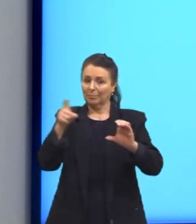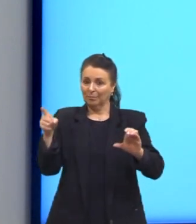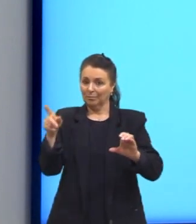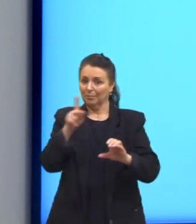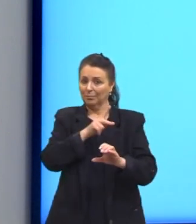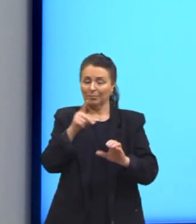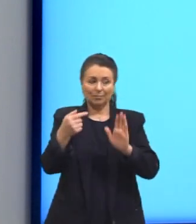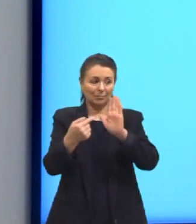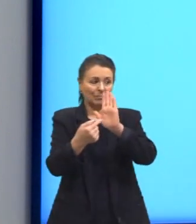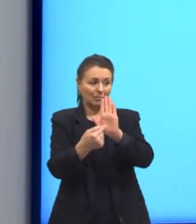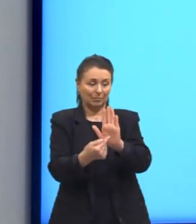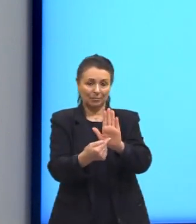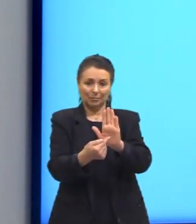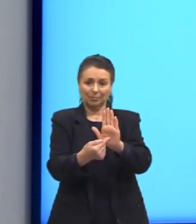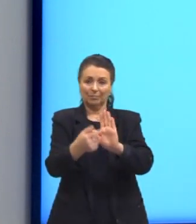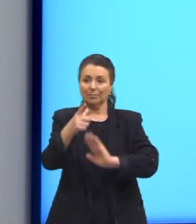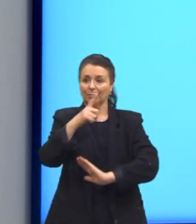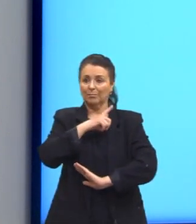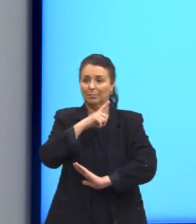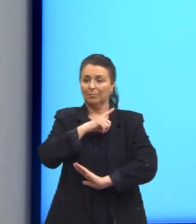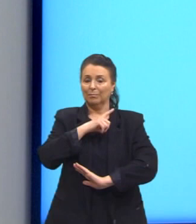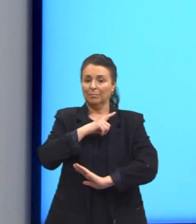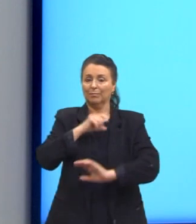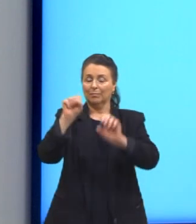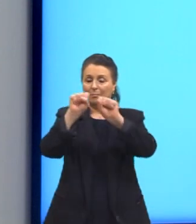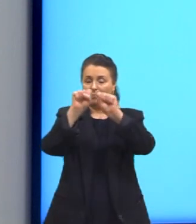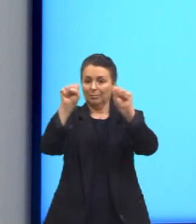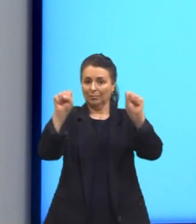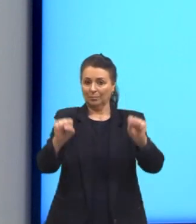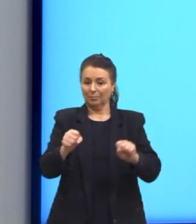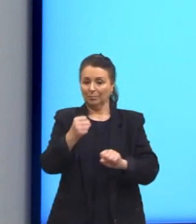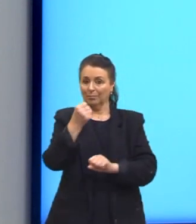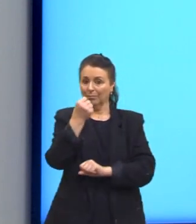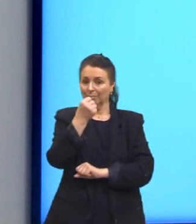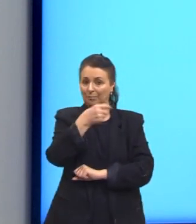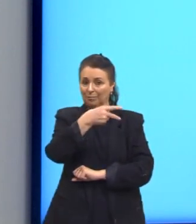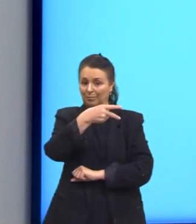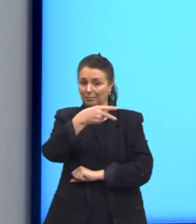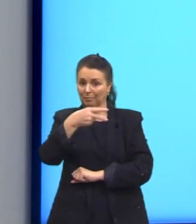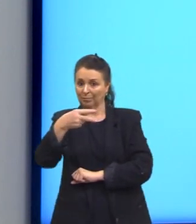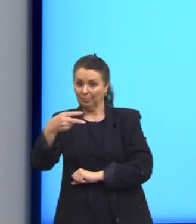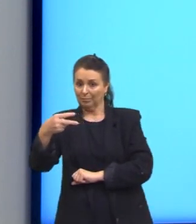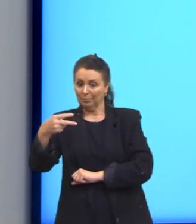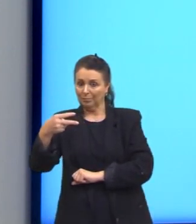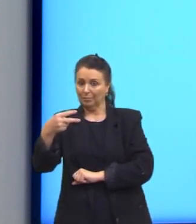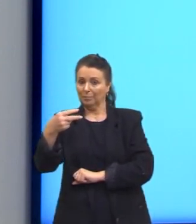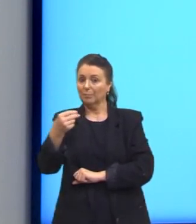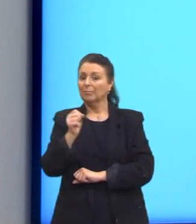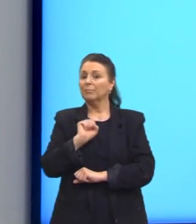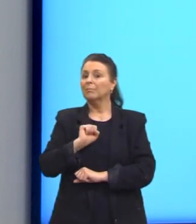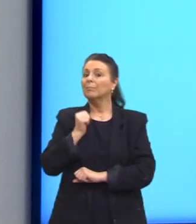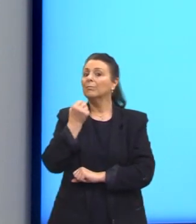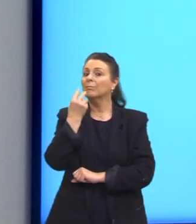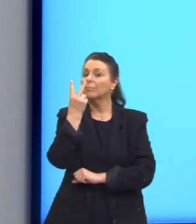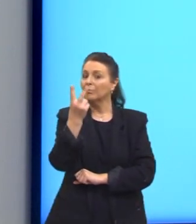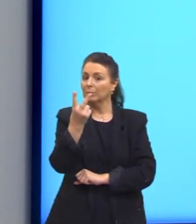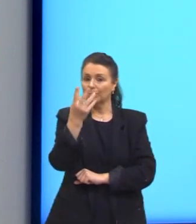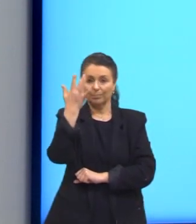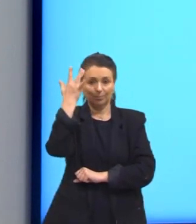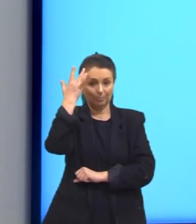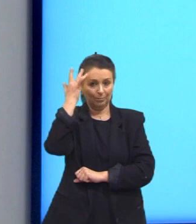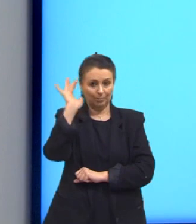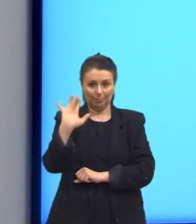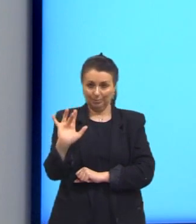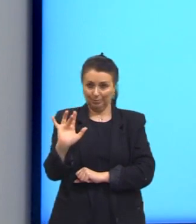casos. Aqui nós teríamos um sistema de duas linhas e duas incógnitas. O